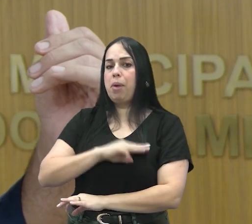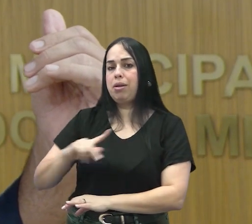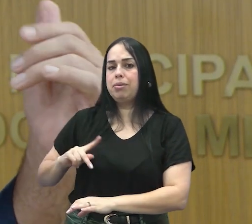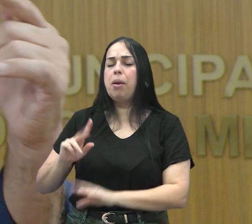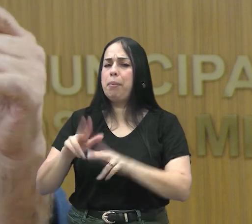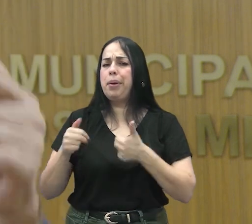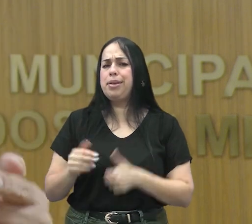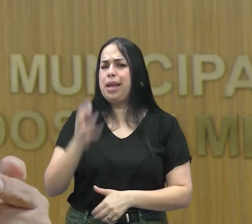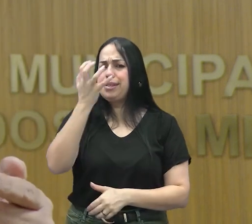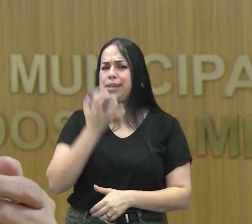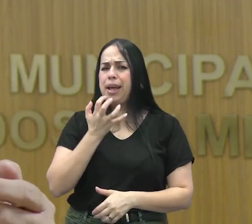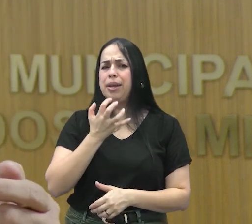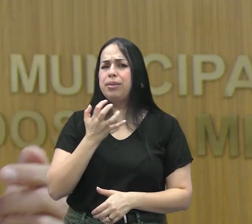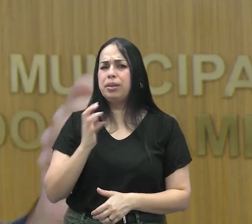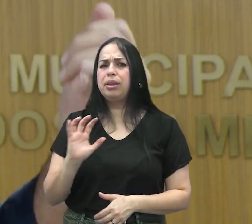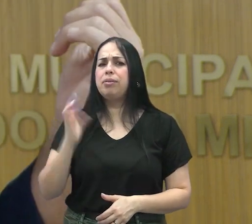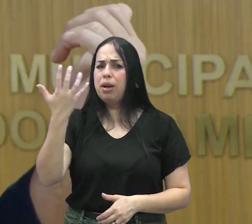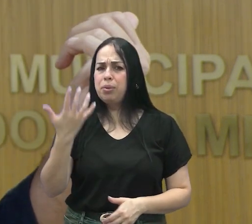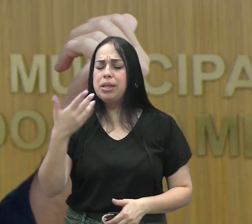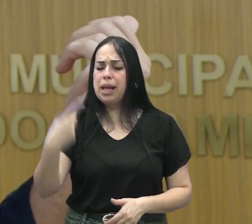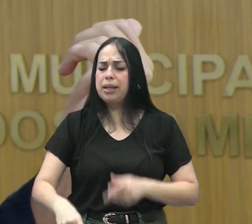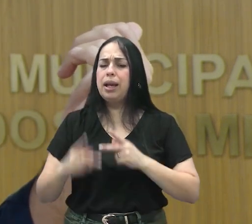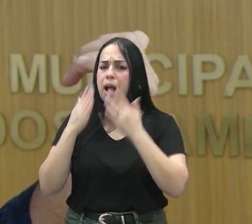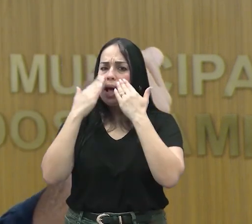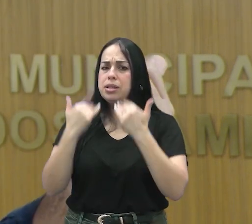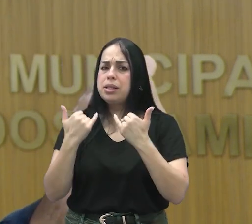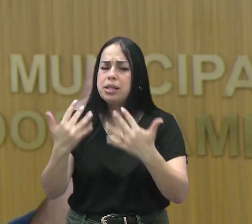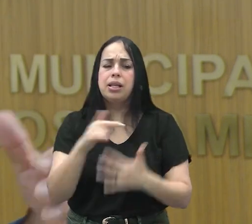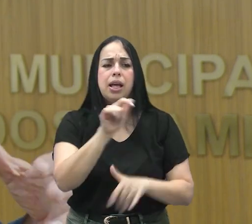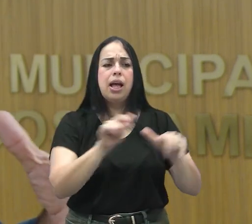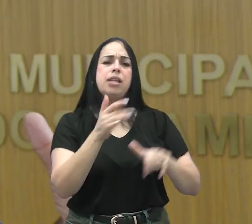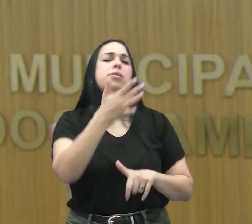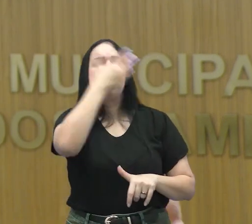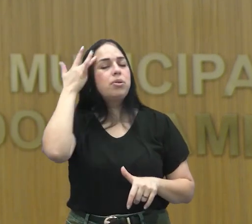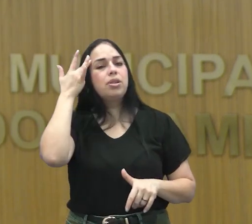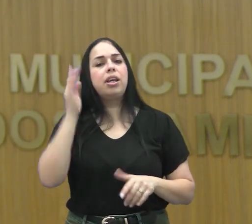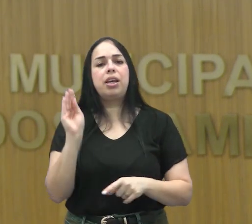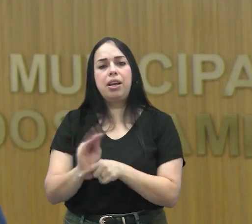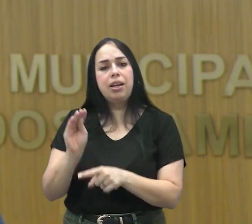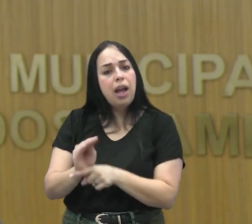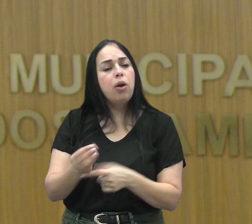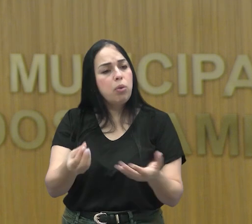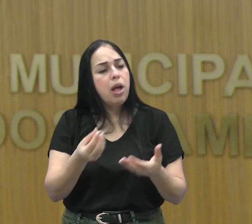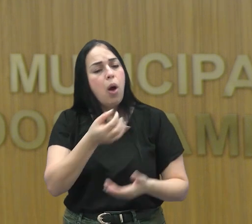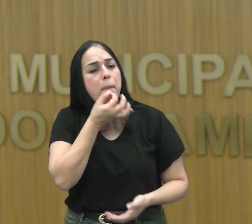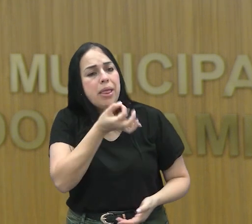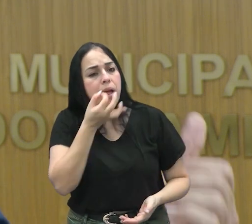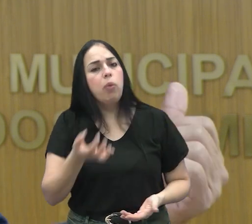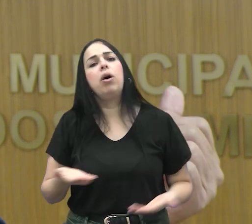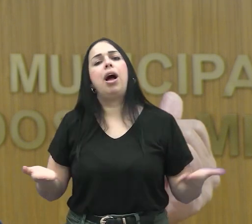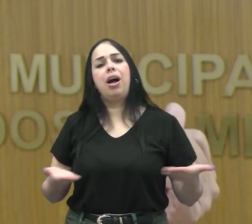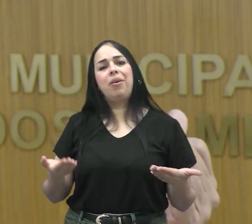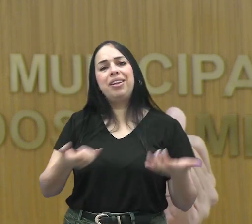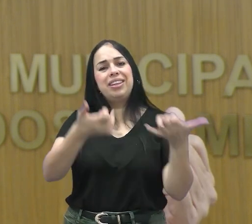Público. Então é muito sério o que está acontecendo aqui. A opinião das pessoas interessadas na preservação do Rio Paraíba, isso tudo está